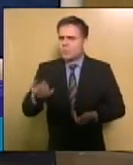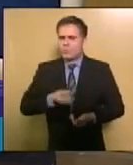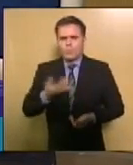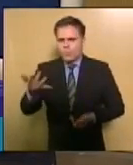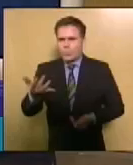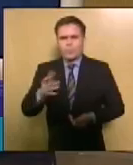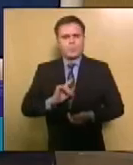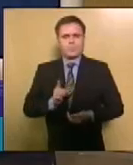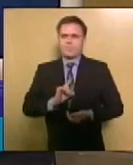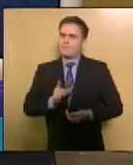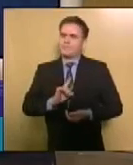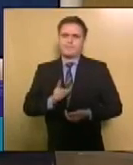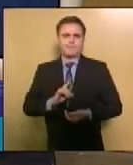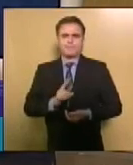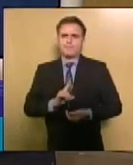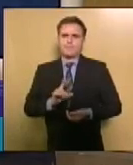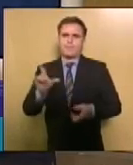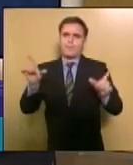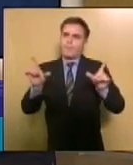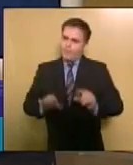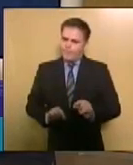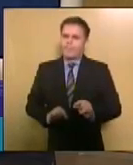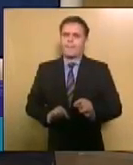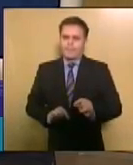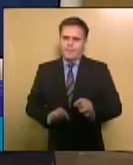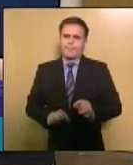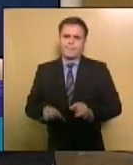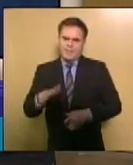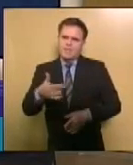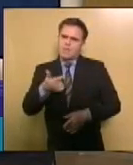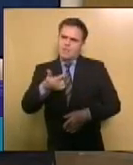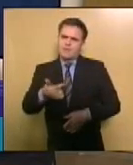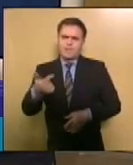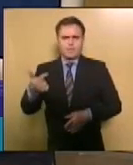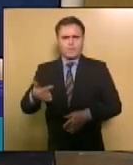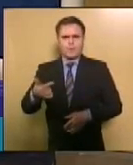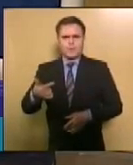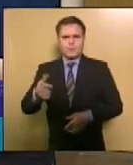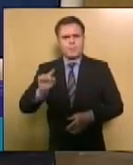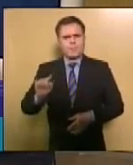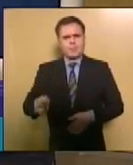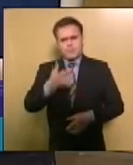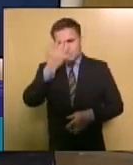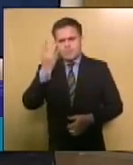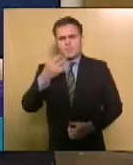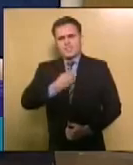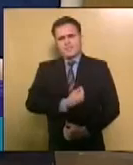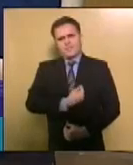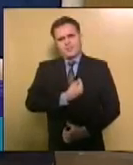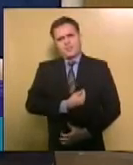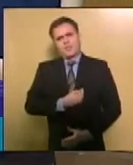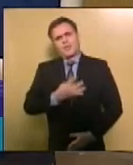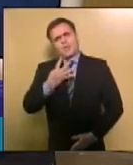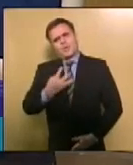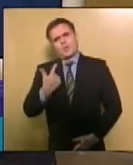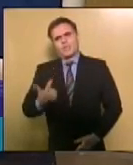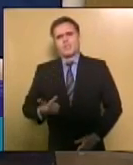pra linha vermelha Seria algo em torno de 22.000 vidas poupadas ou uma queda de